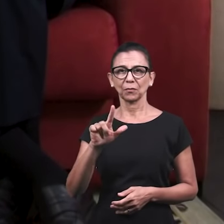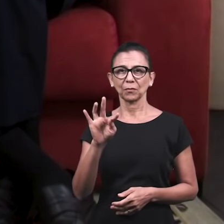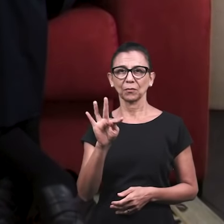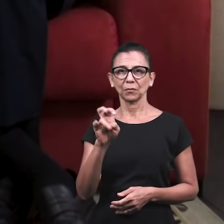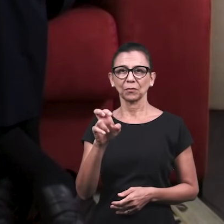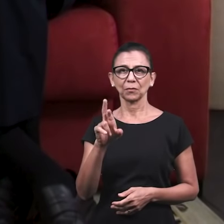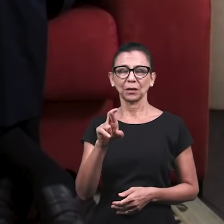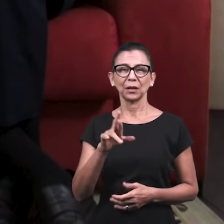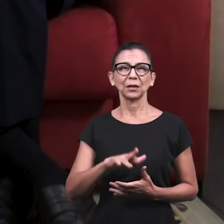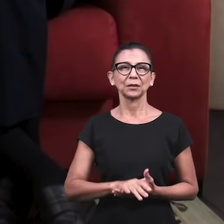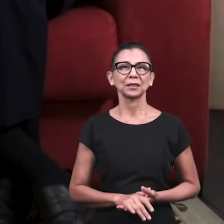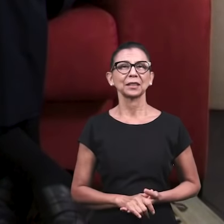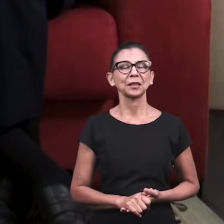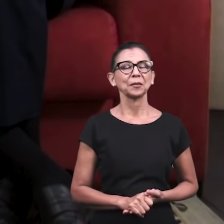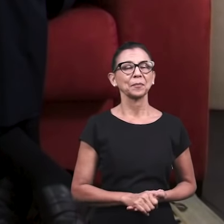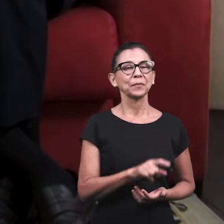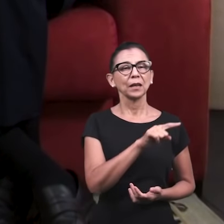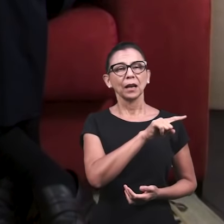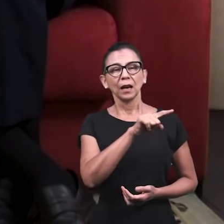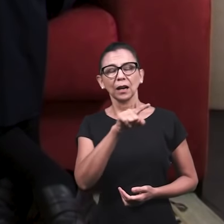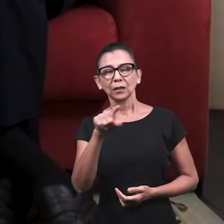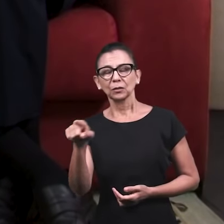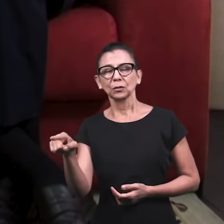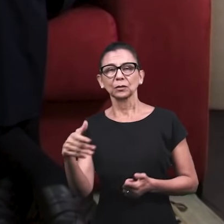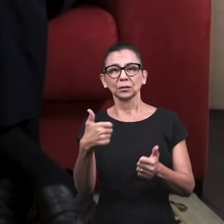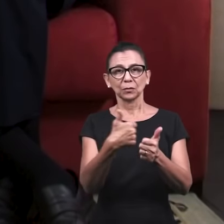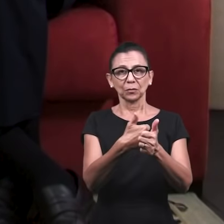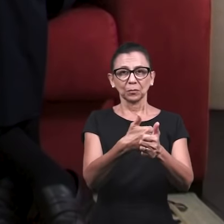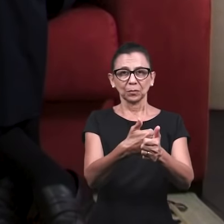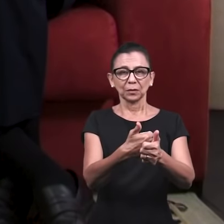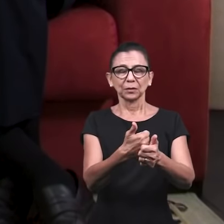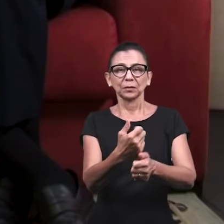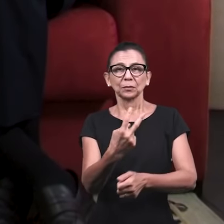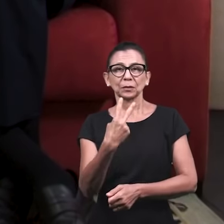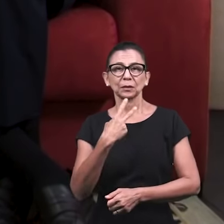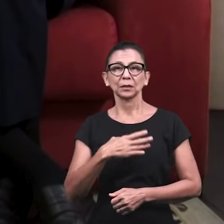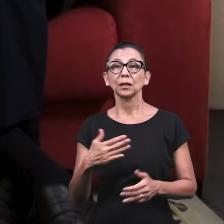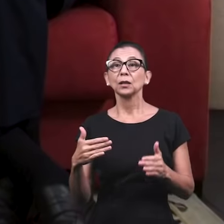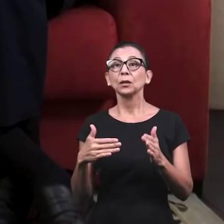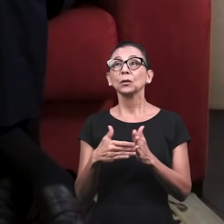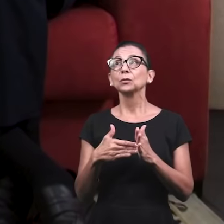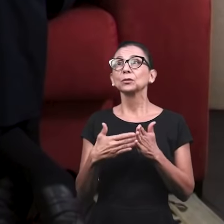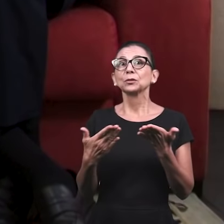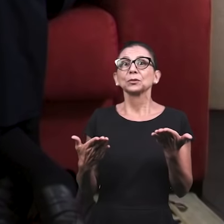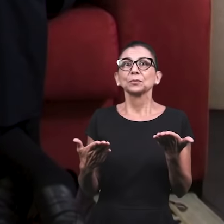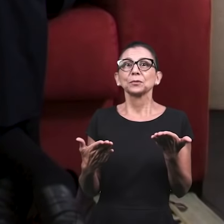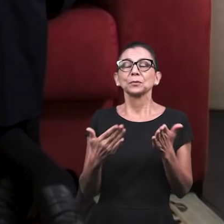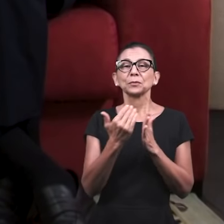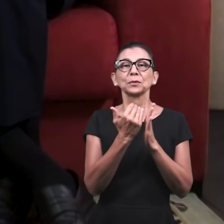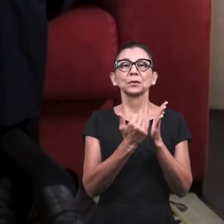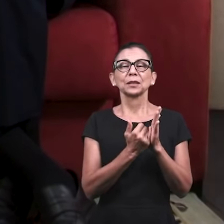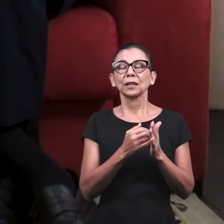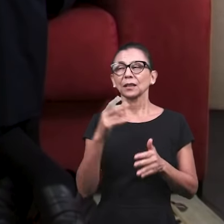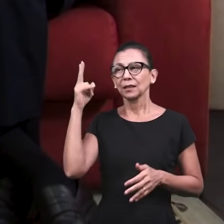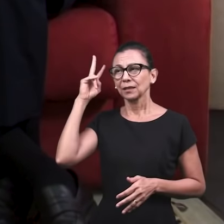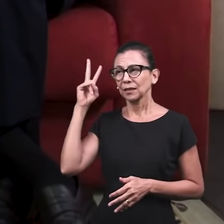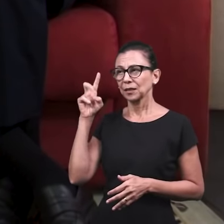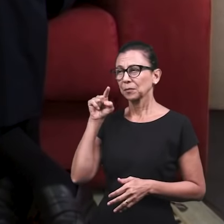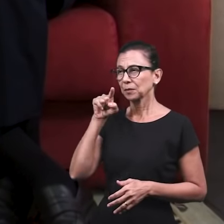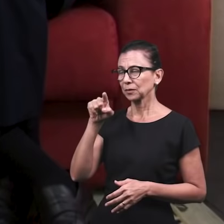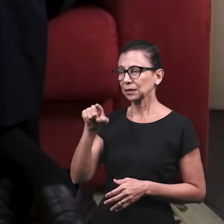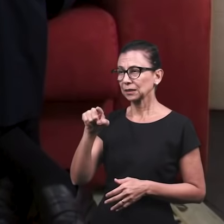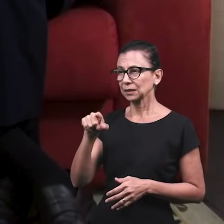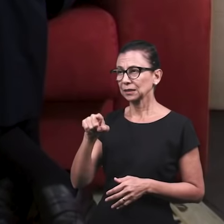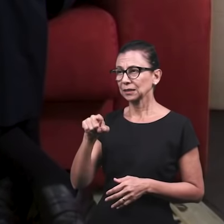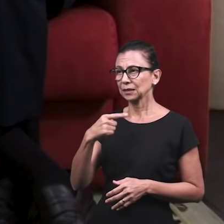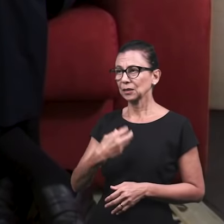Senhor, pastor Walter, a paz do Senhor a todos que acompanham o programa. Último programa do ano. Queria lembrar ao Senhor que eu participei do primeiro